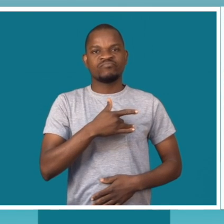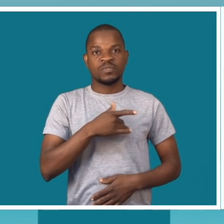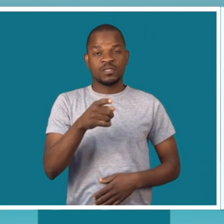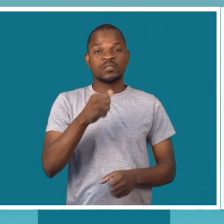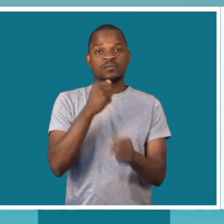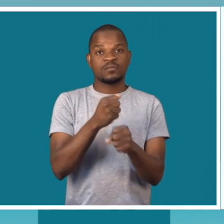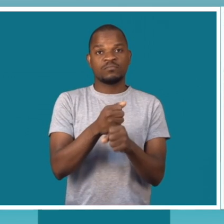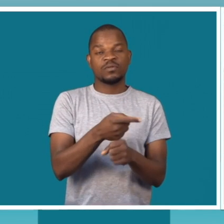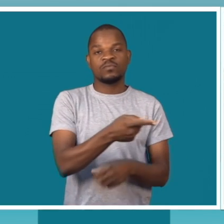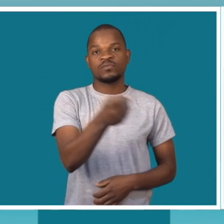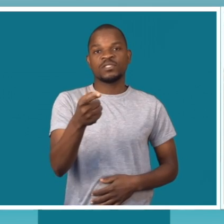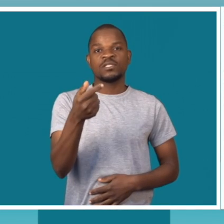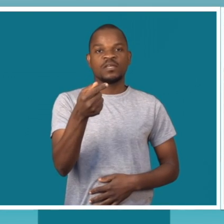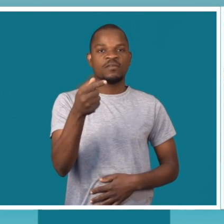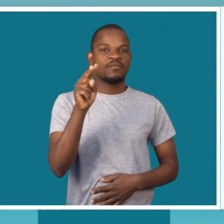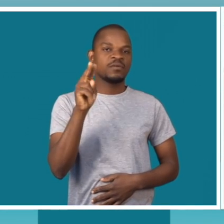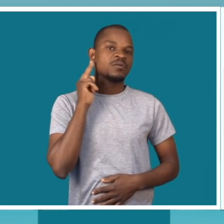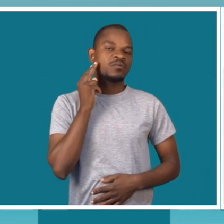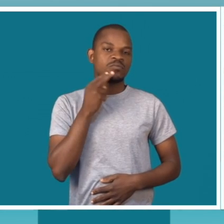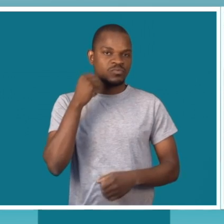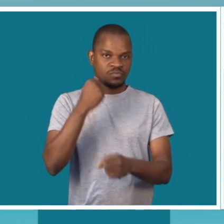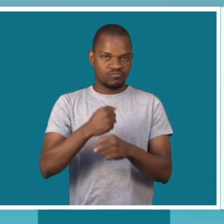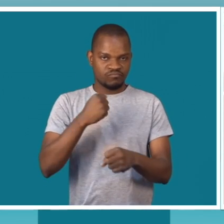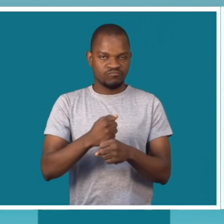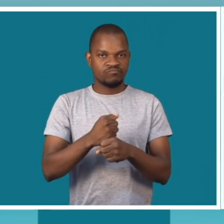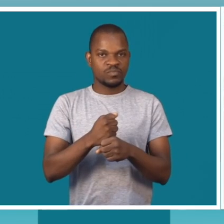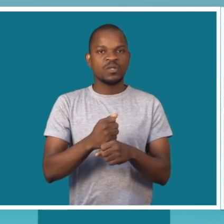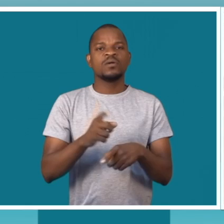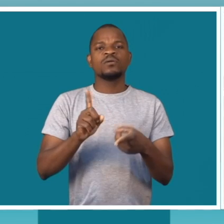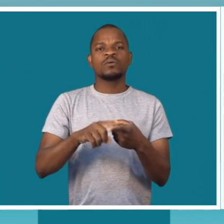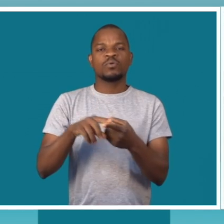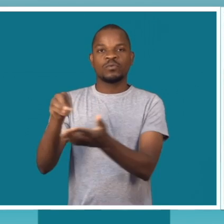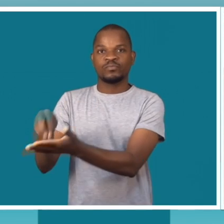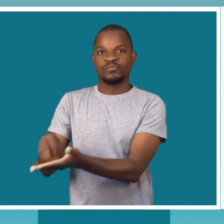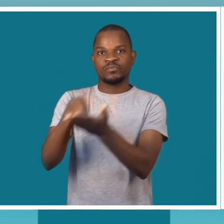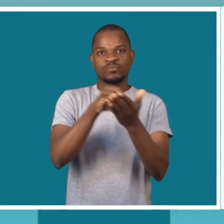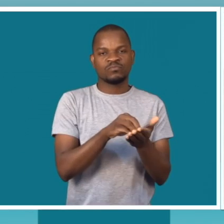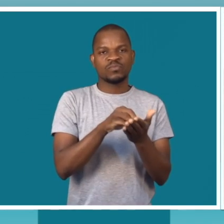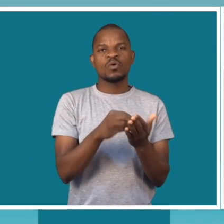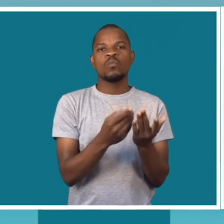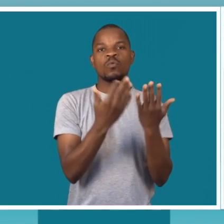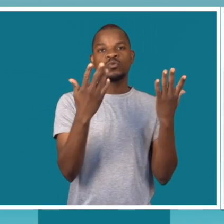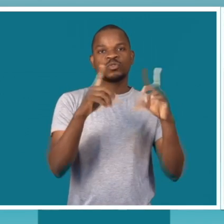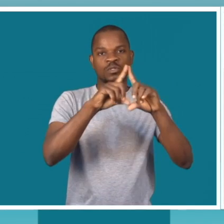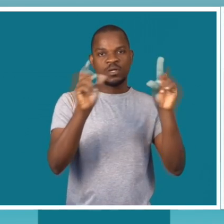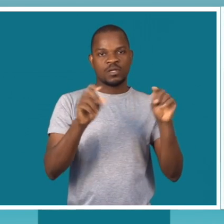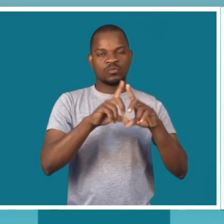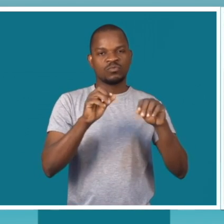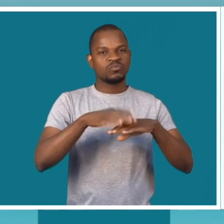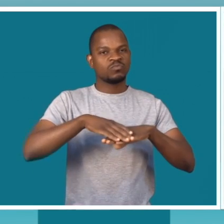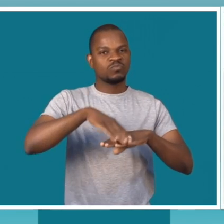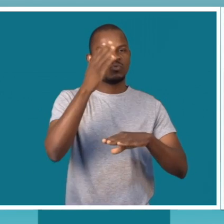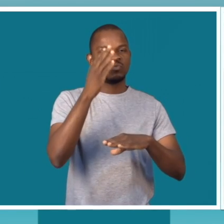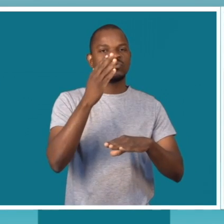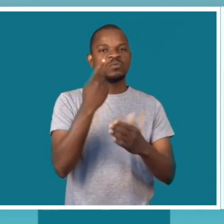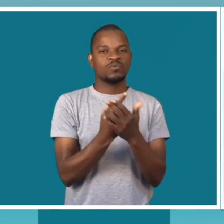feito por TV Surdo, e trouxeram-nos aqui questões que merecem muita reflexão por